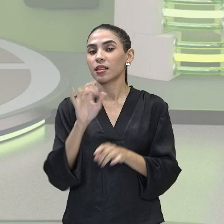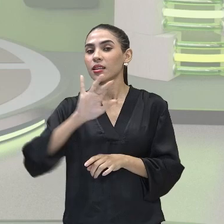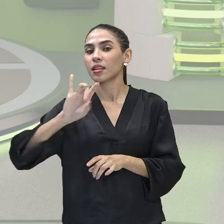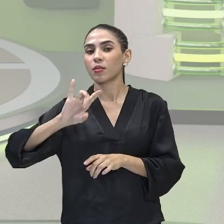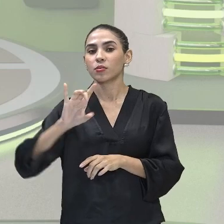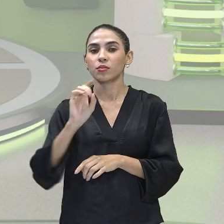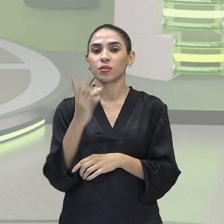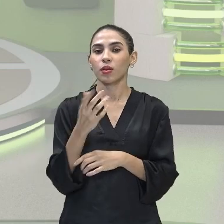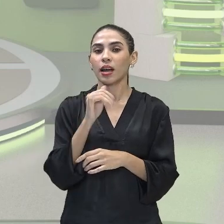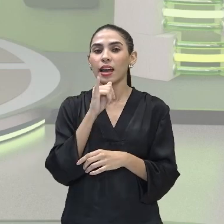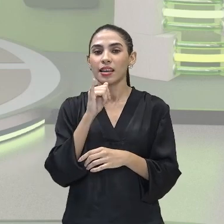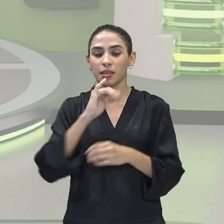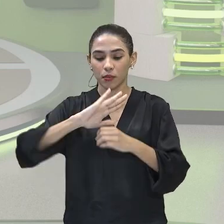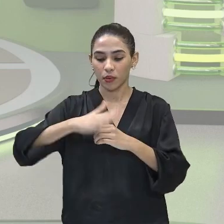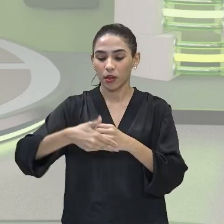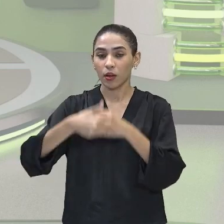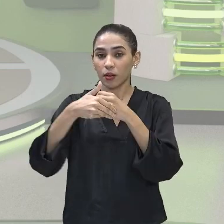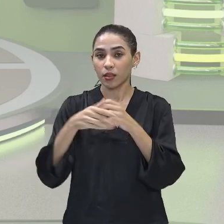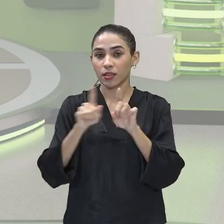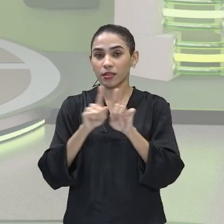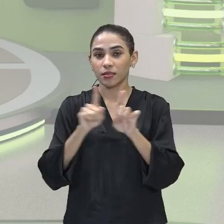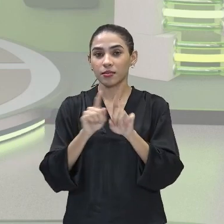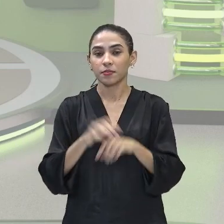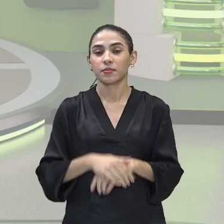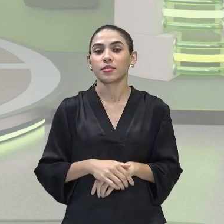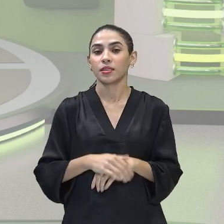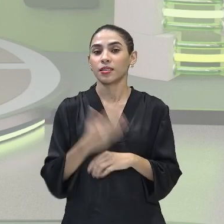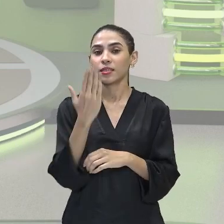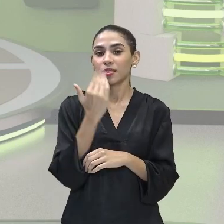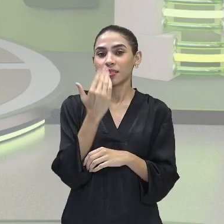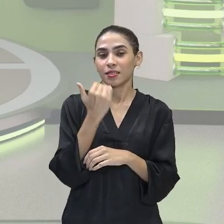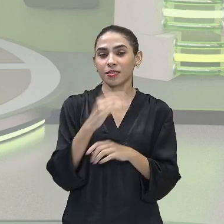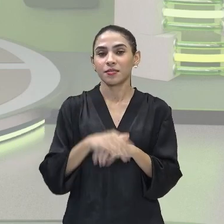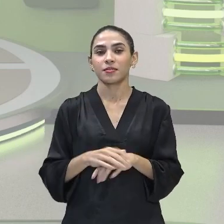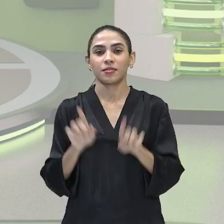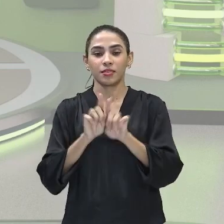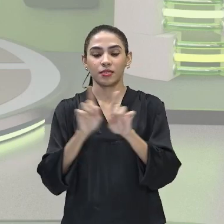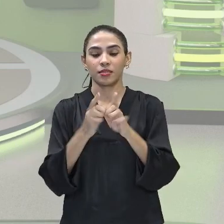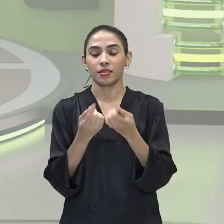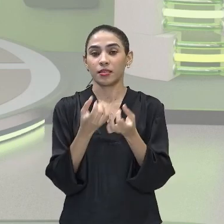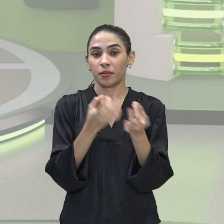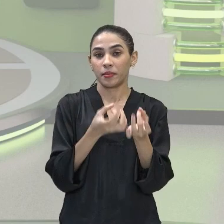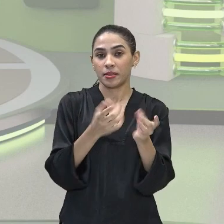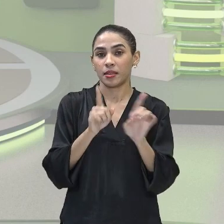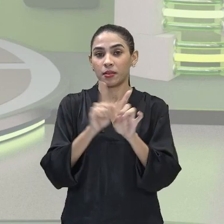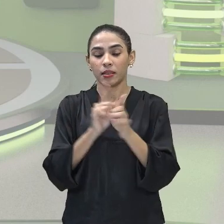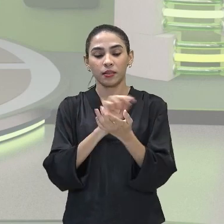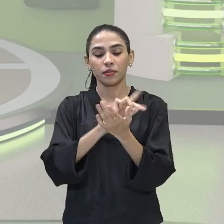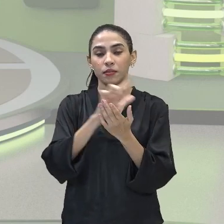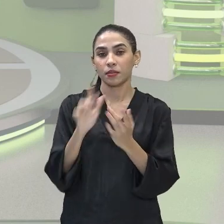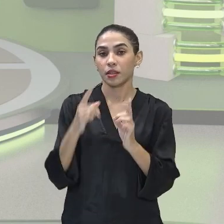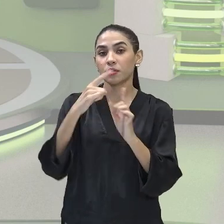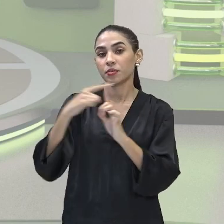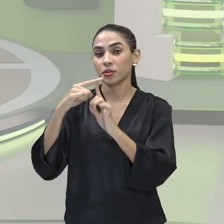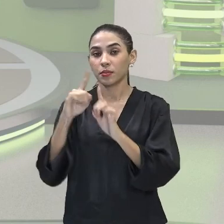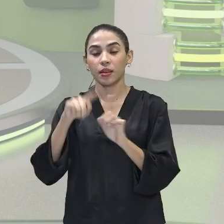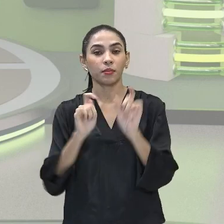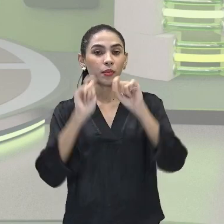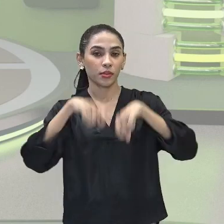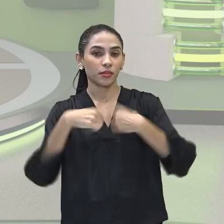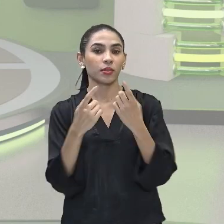na importância ecológica, né, está também na importância ali alimentícia, comercial, entre outros fins que é